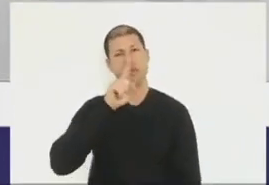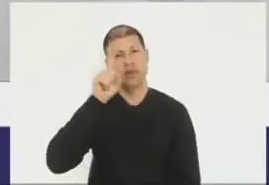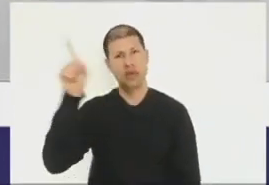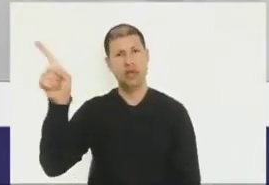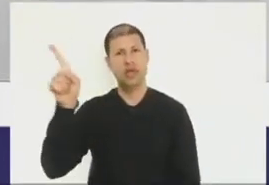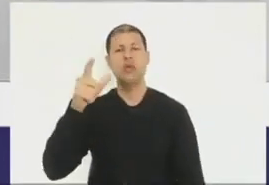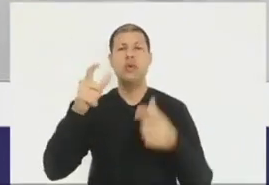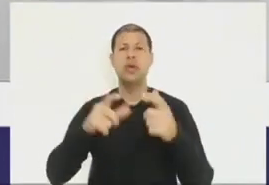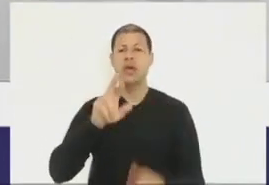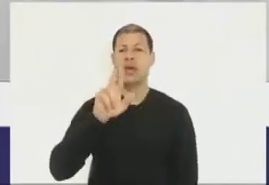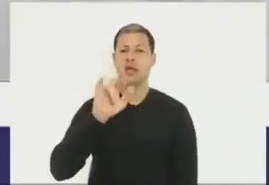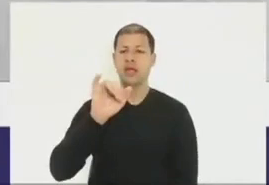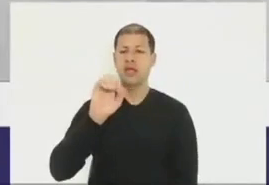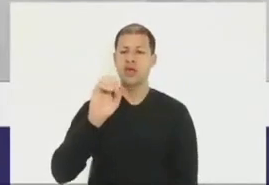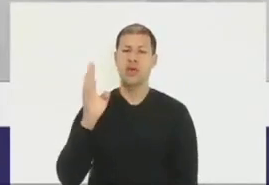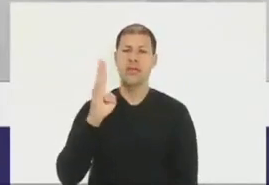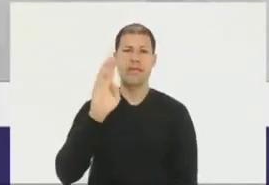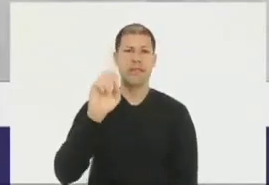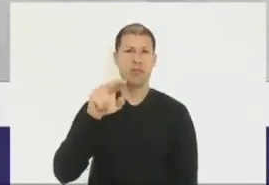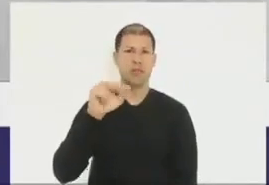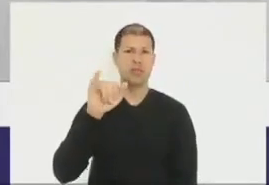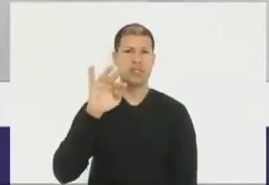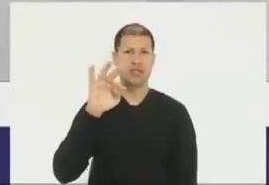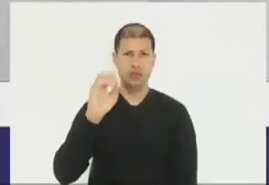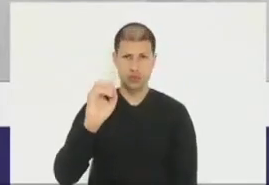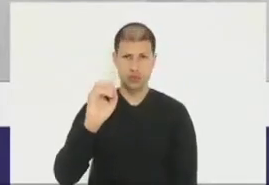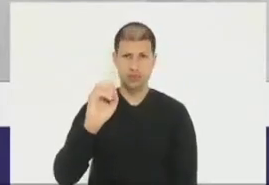Bonito. No Rio Bonito,